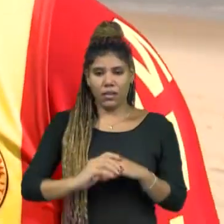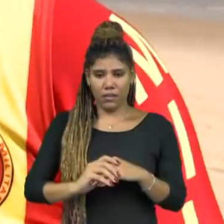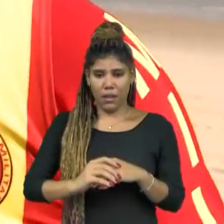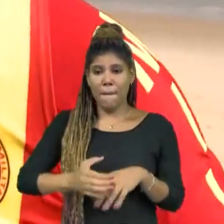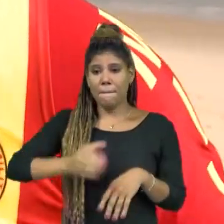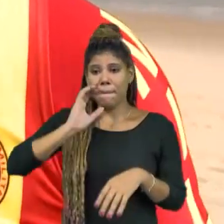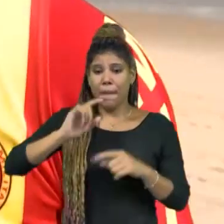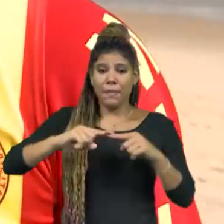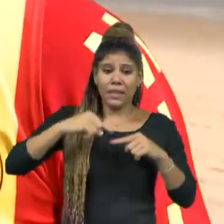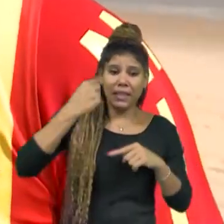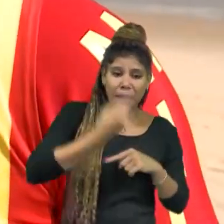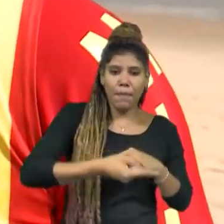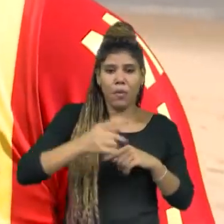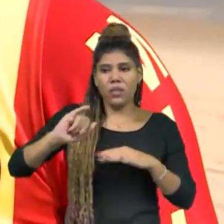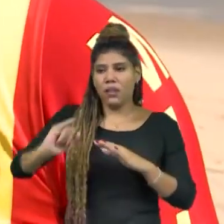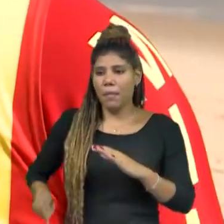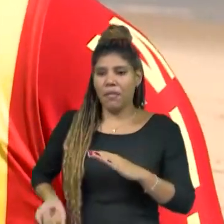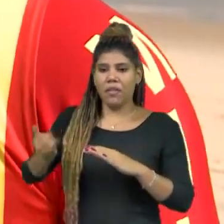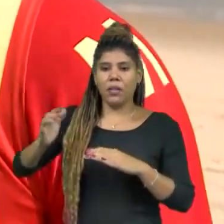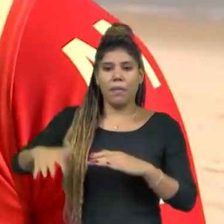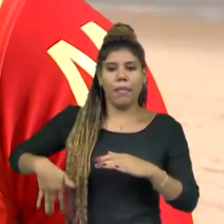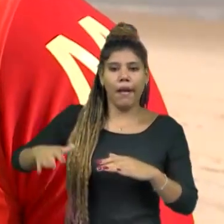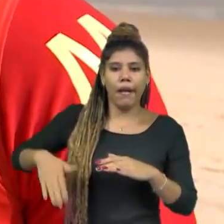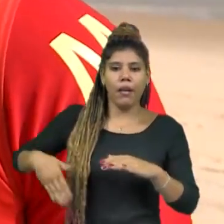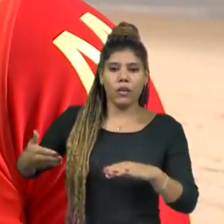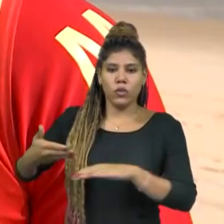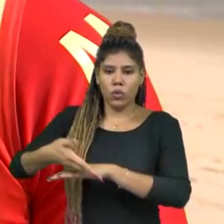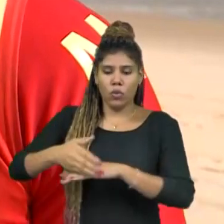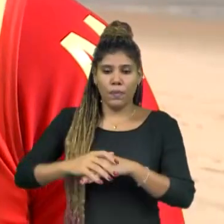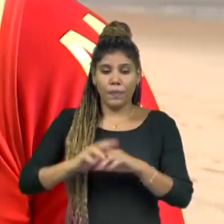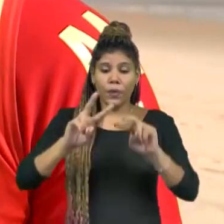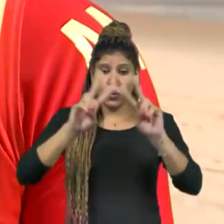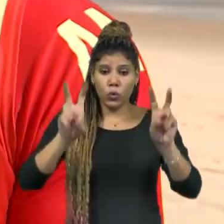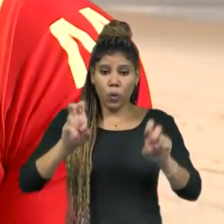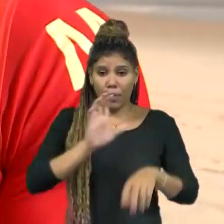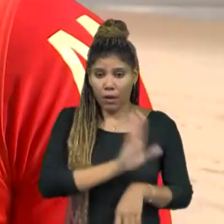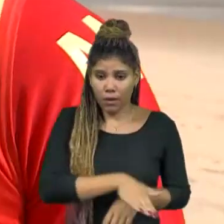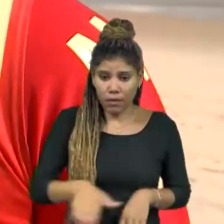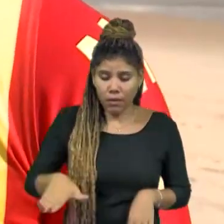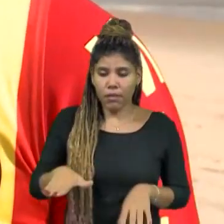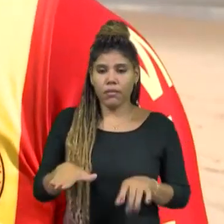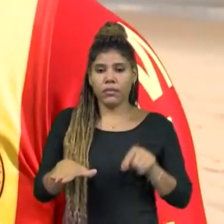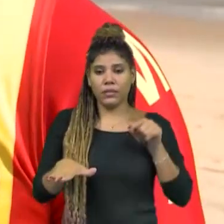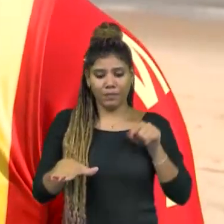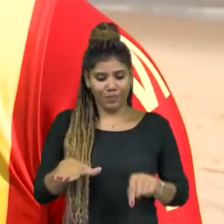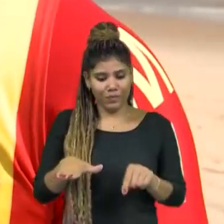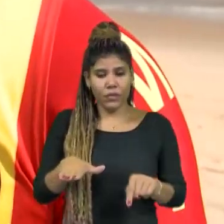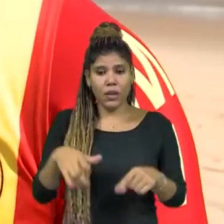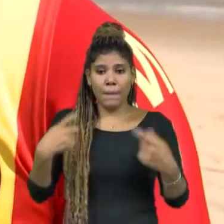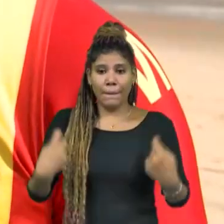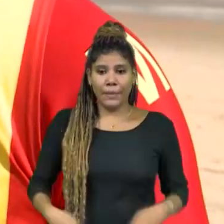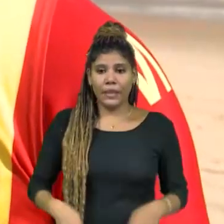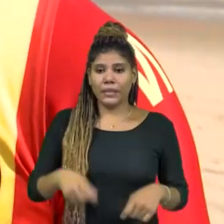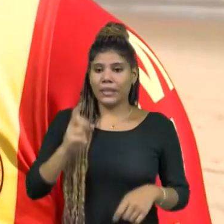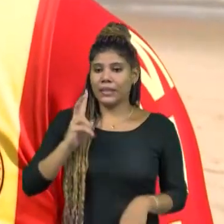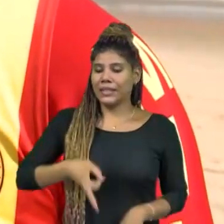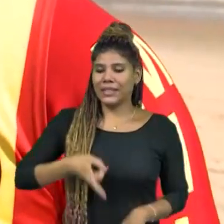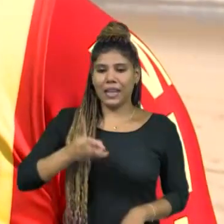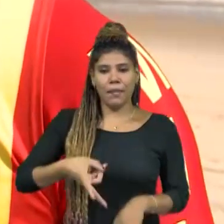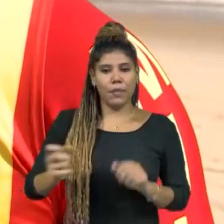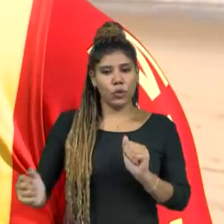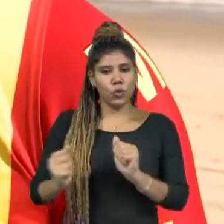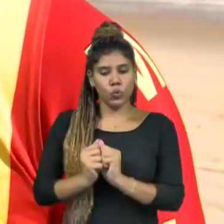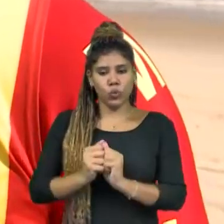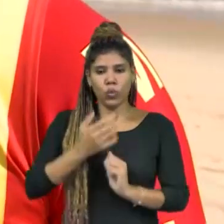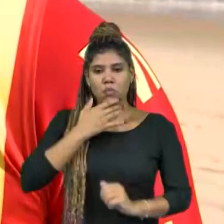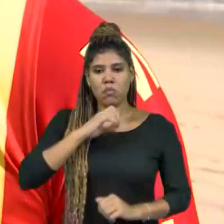você aproveitou a sua praia. Com relação às crianças, elas devem estar sempre próximo dos pais. O